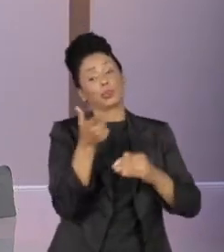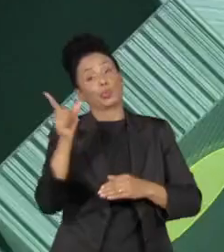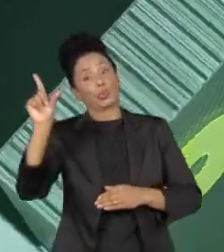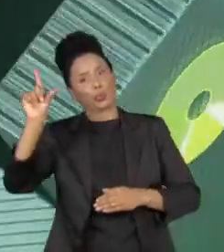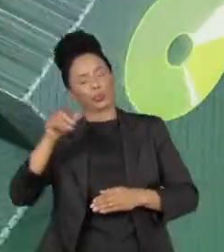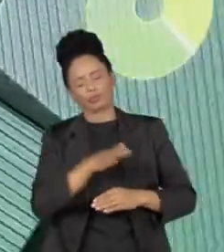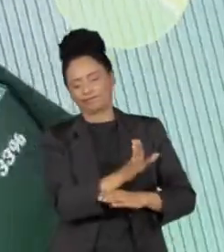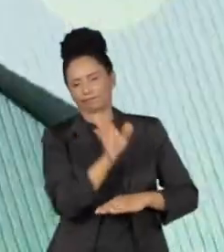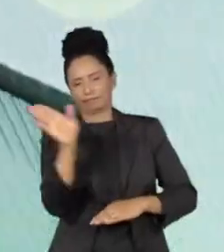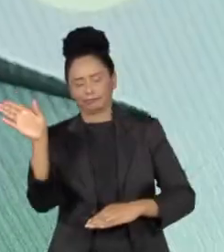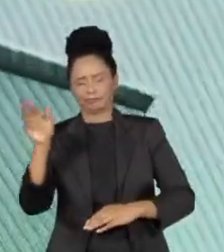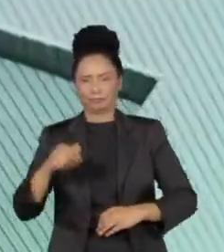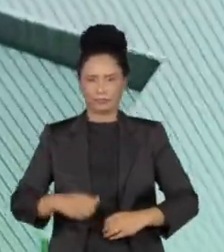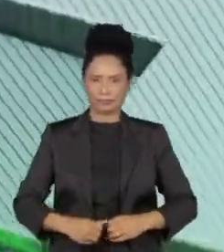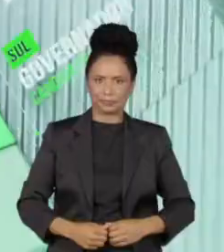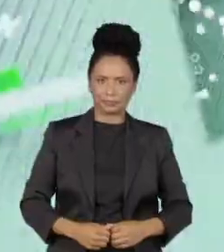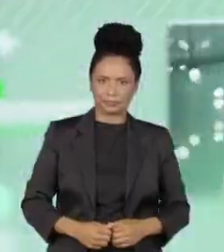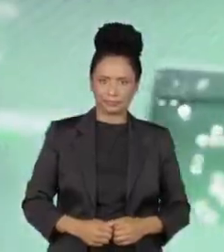rota.